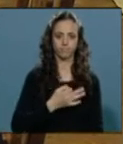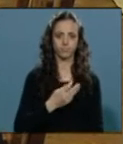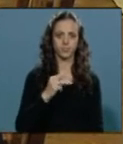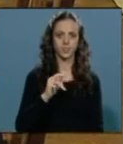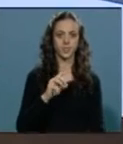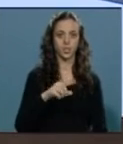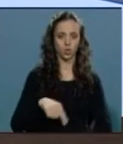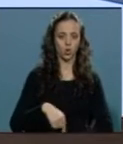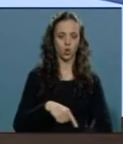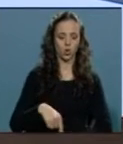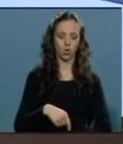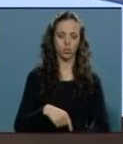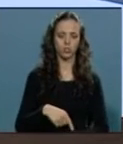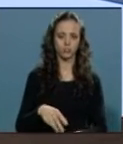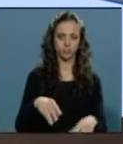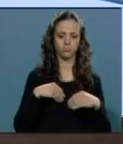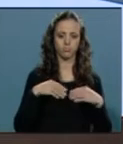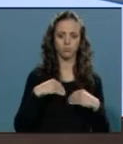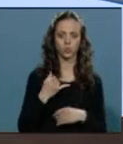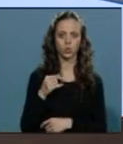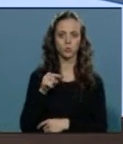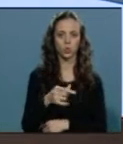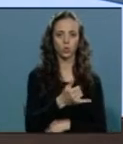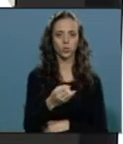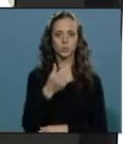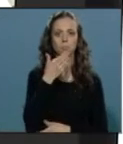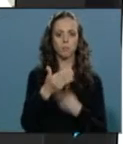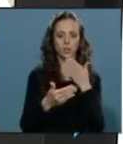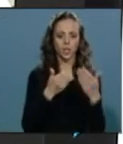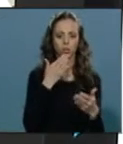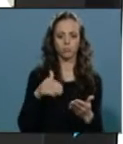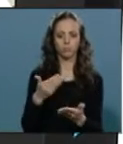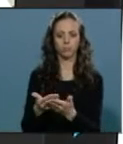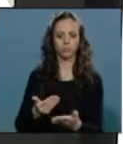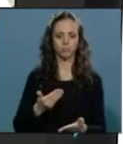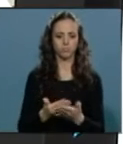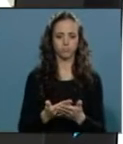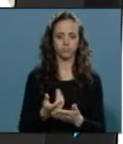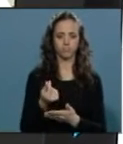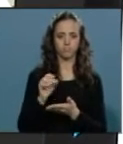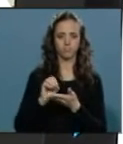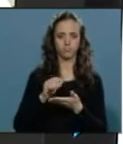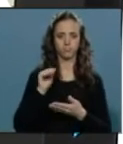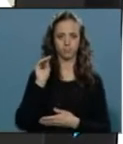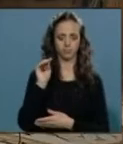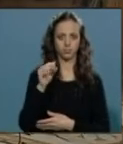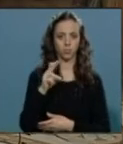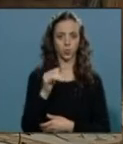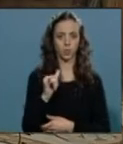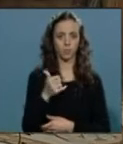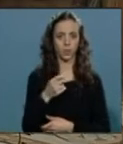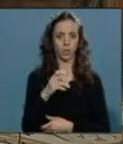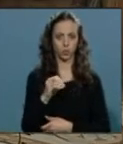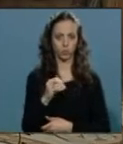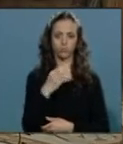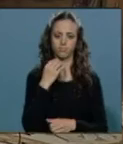36 horas foram admitidos 2.200 pedidos de candidatura a linhas de financiamento. Rui Barreto confessa